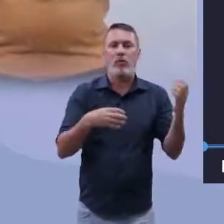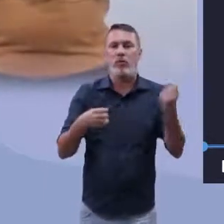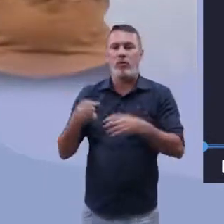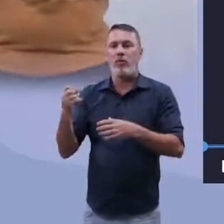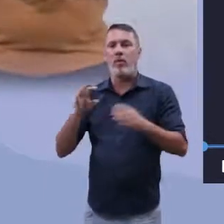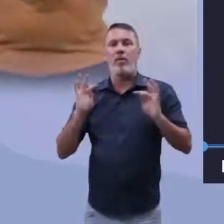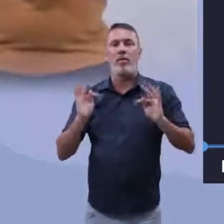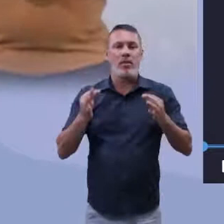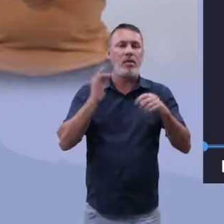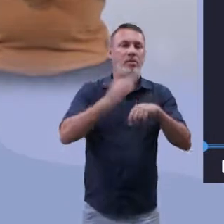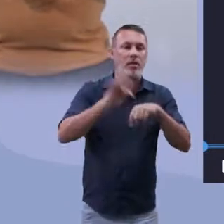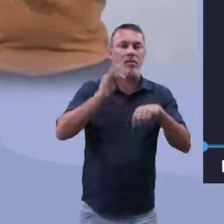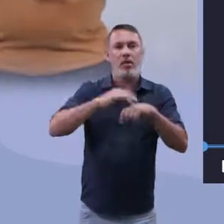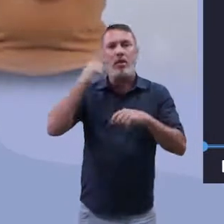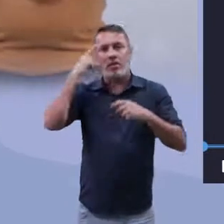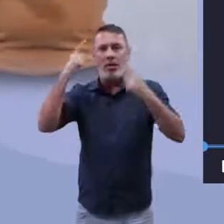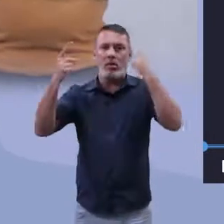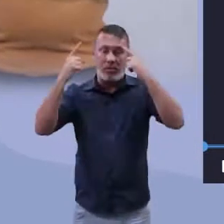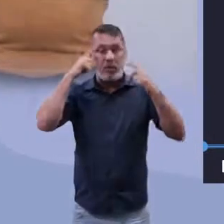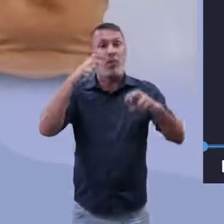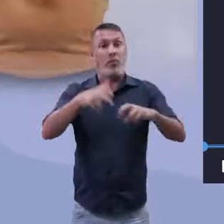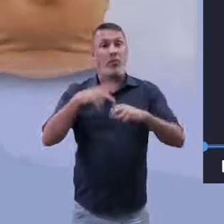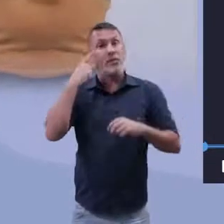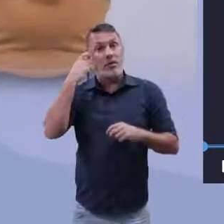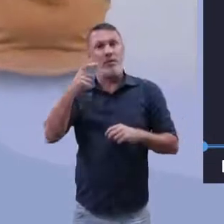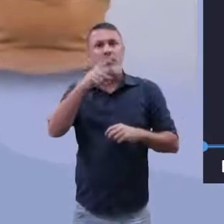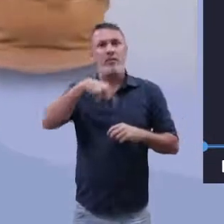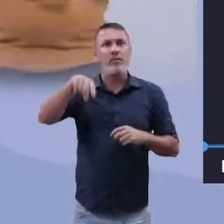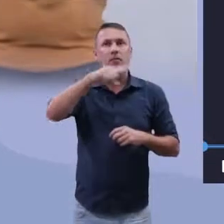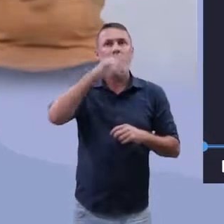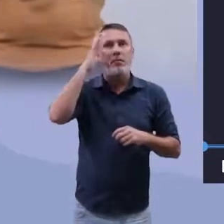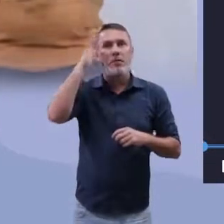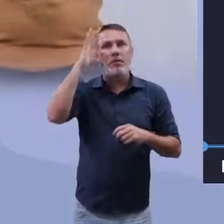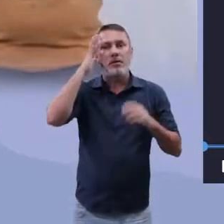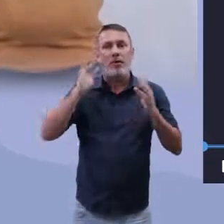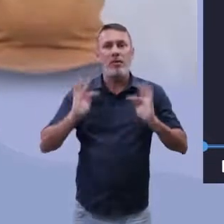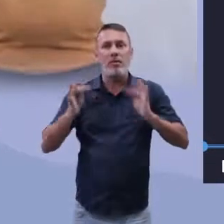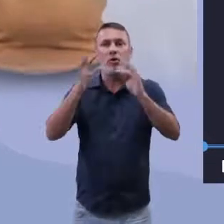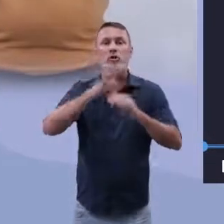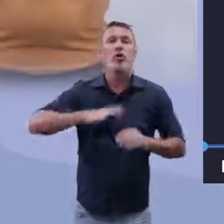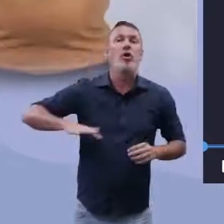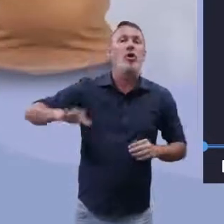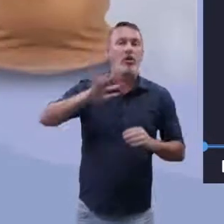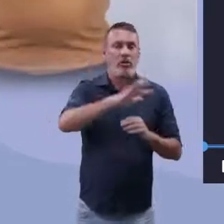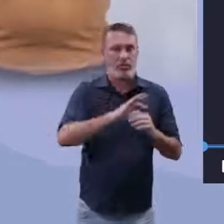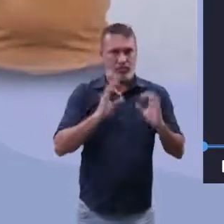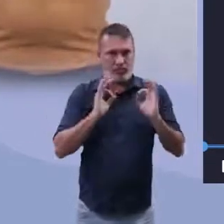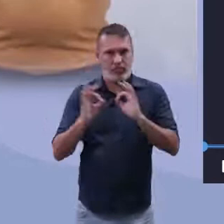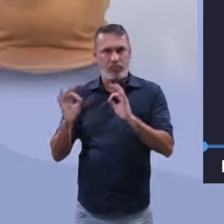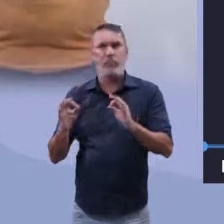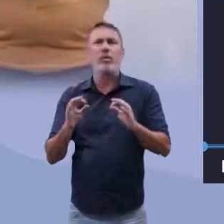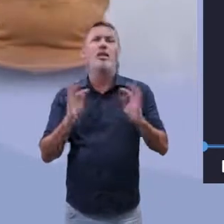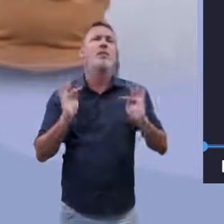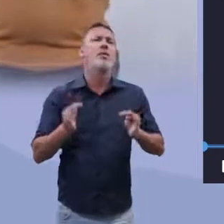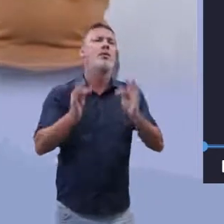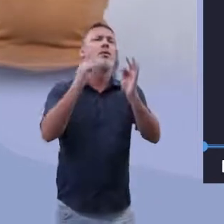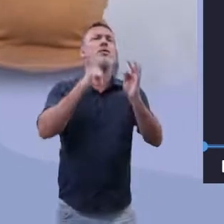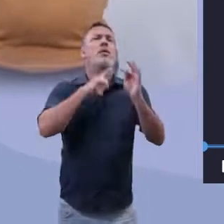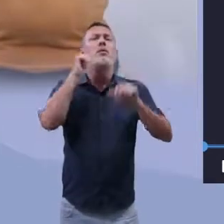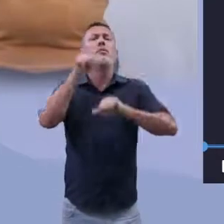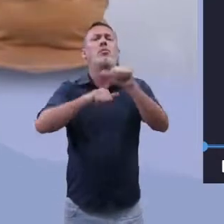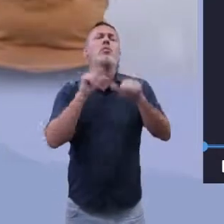técnicas, nós temos a ideia da tecnologia. Então, por isso é muito interessante você pensar na tecnologia como um todo. E o que essa tecnologia ela